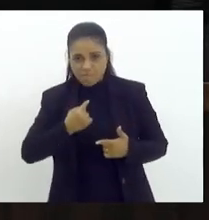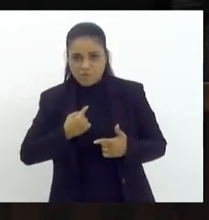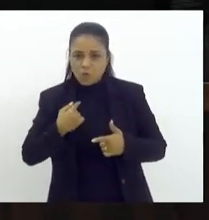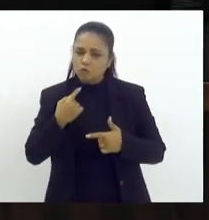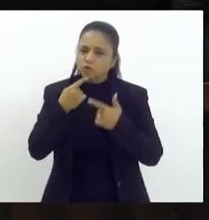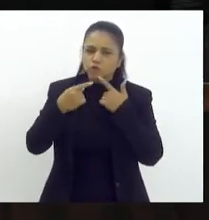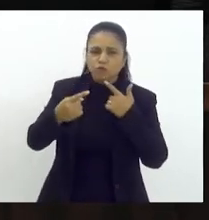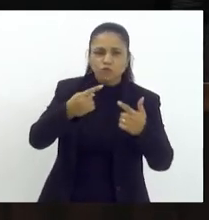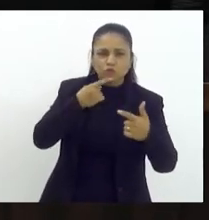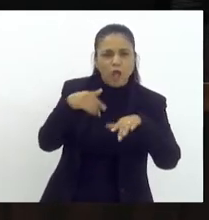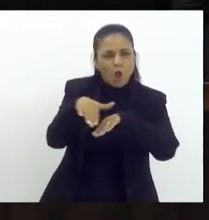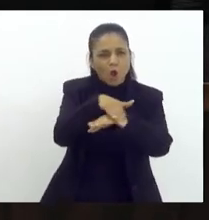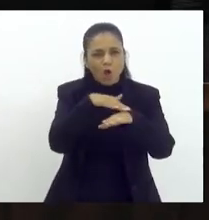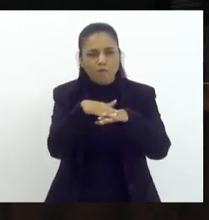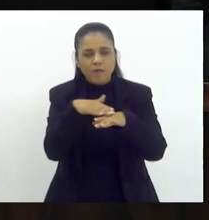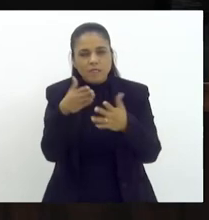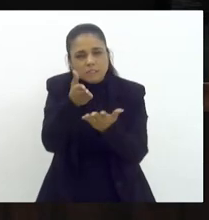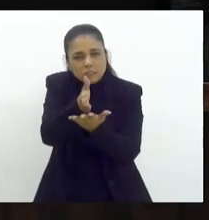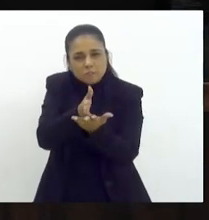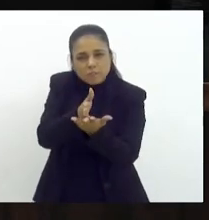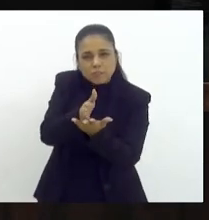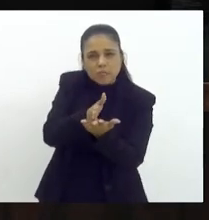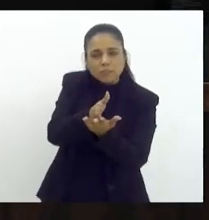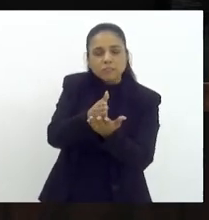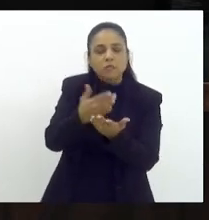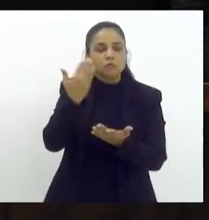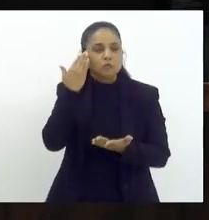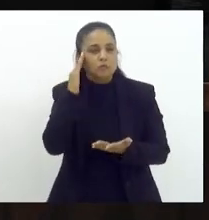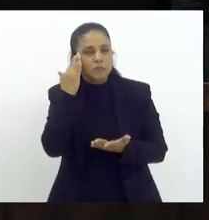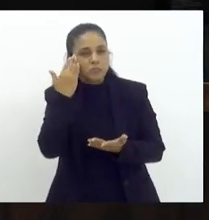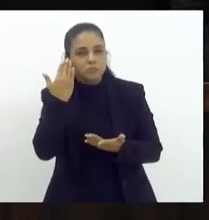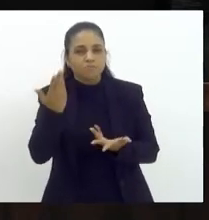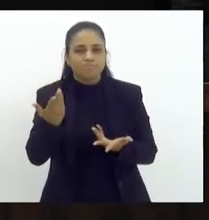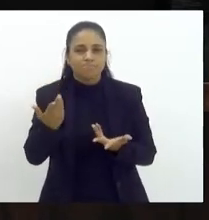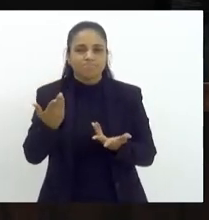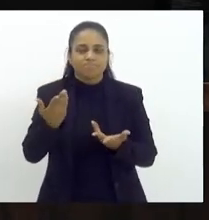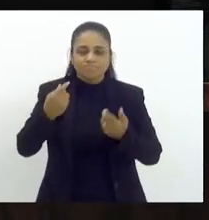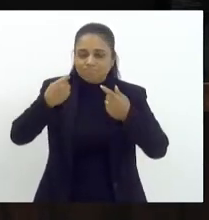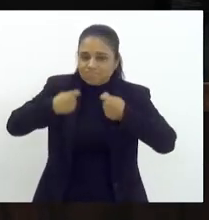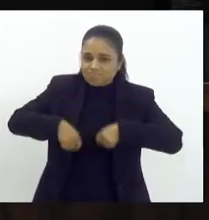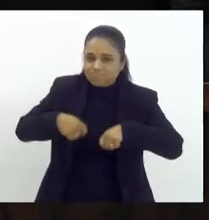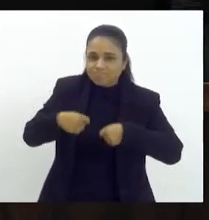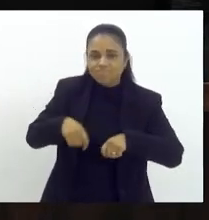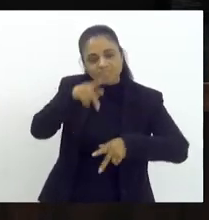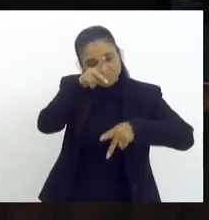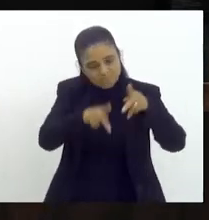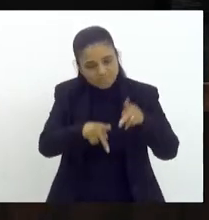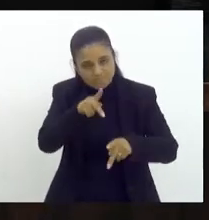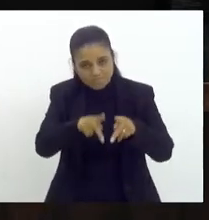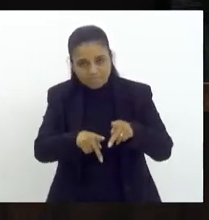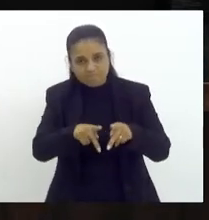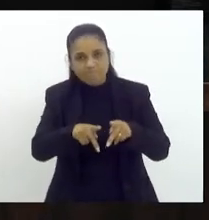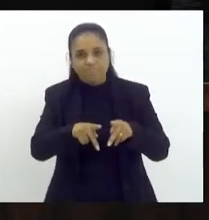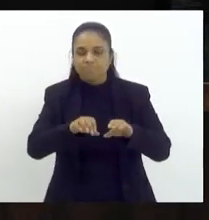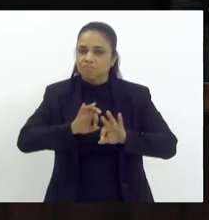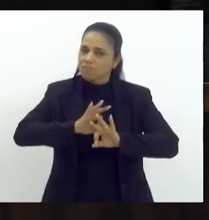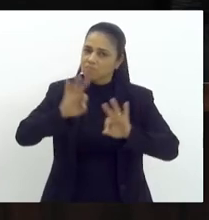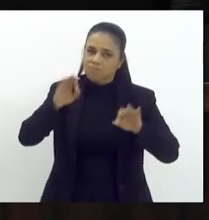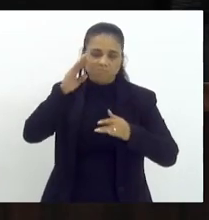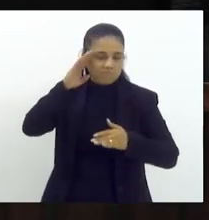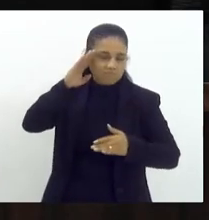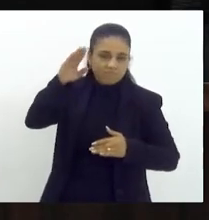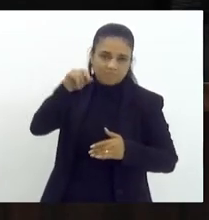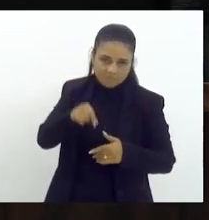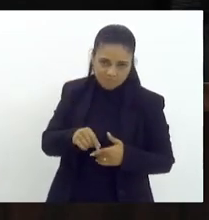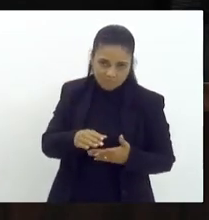de diálogo de mediação de entendimento compreensão das necessidades dos que mais precisam foi primordial eu